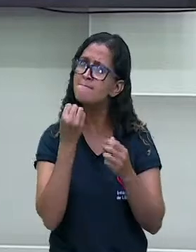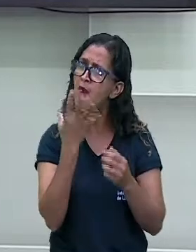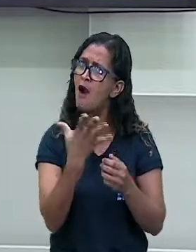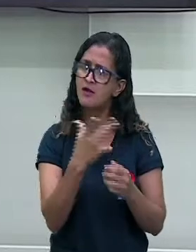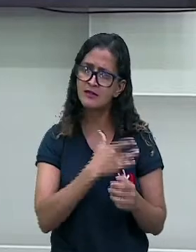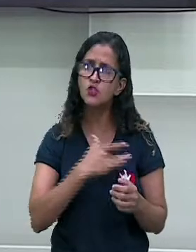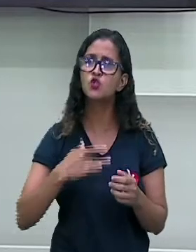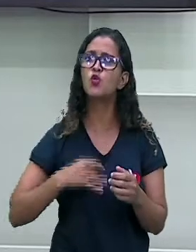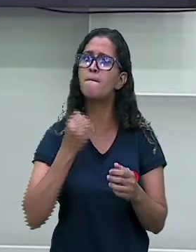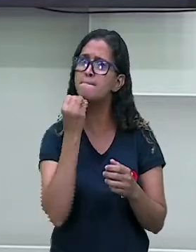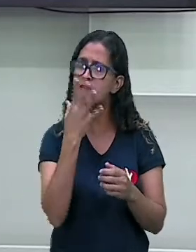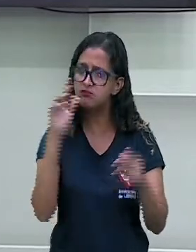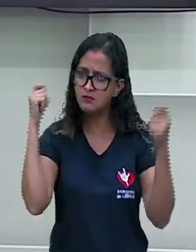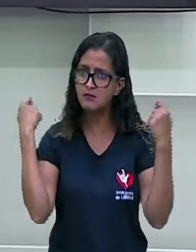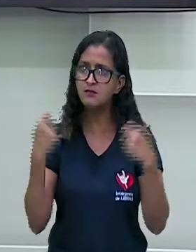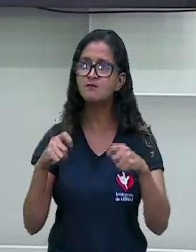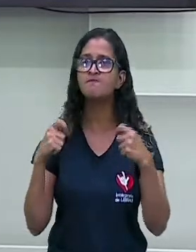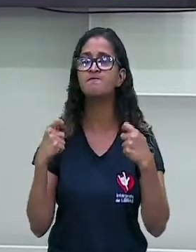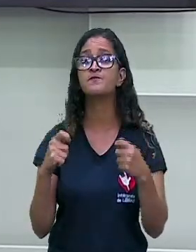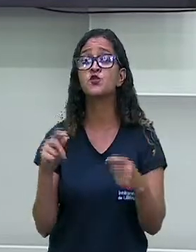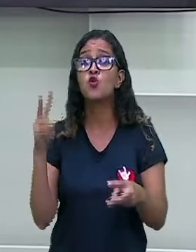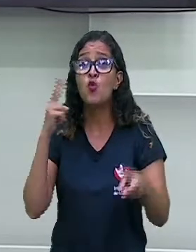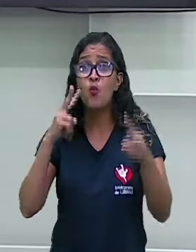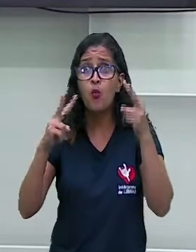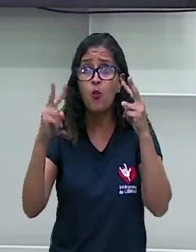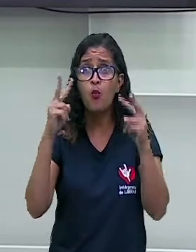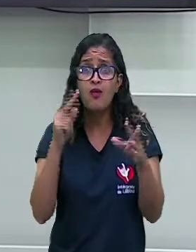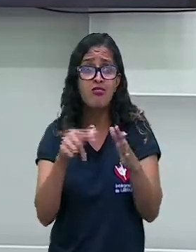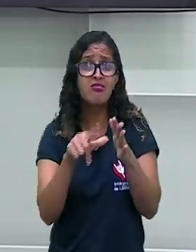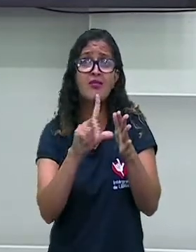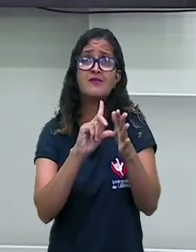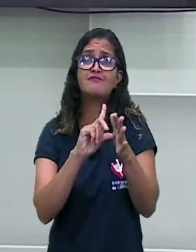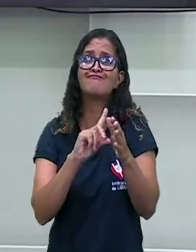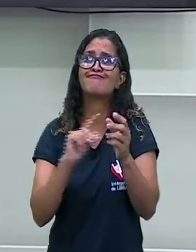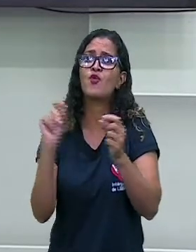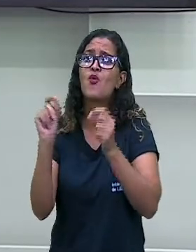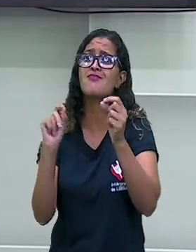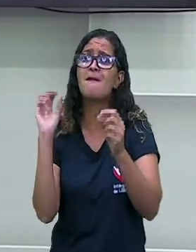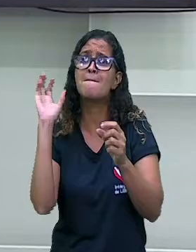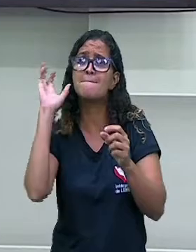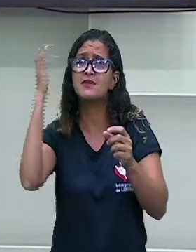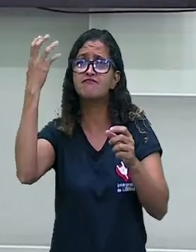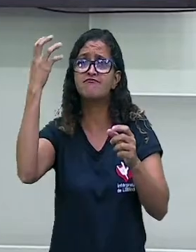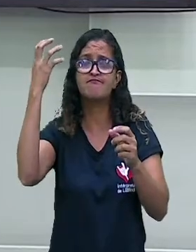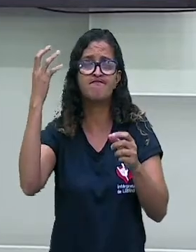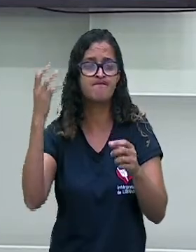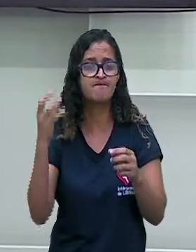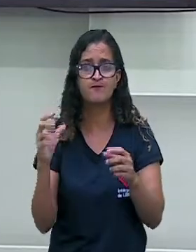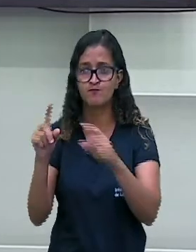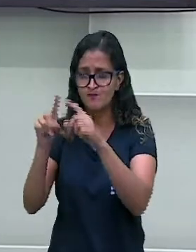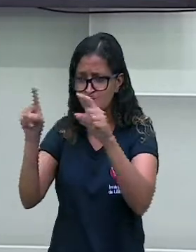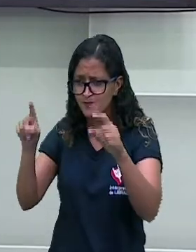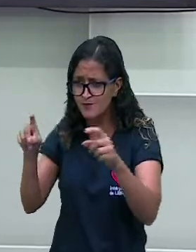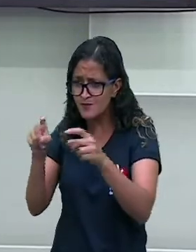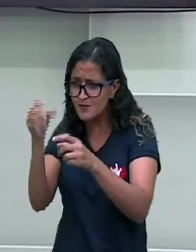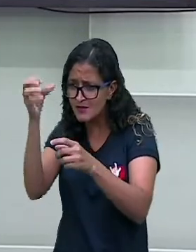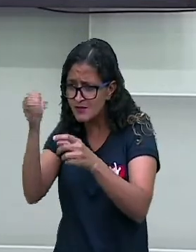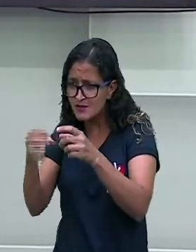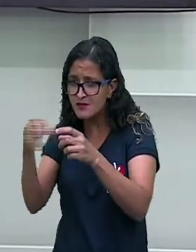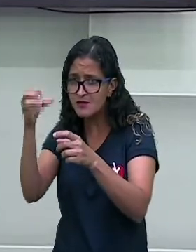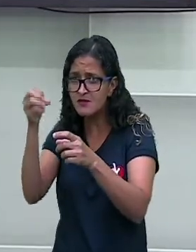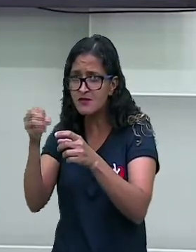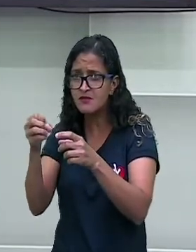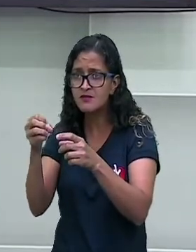se você não observar isso aí, o que vai acontecer? Depois que o creme de leite